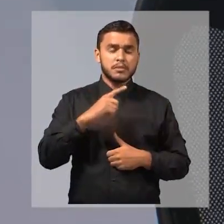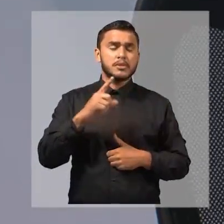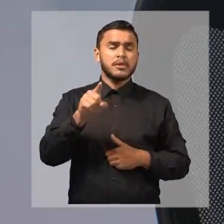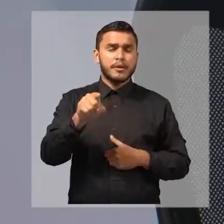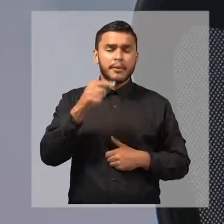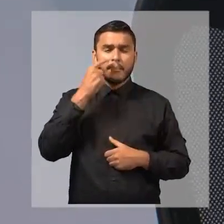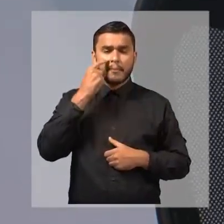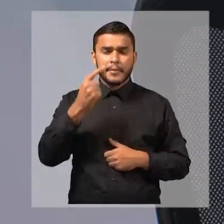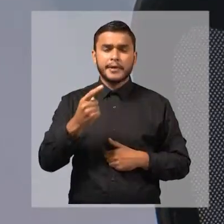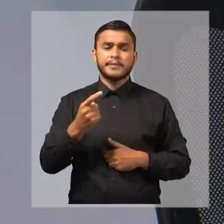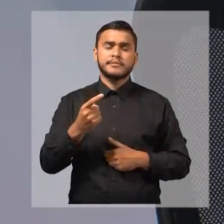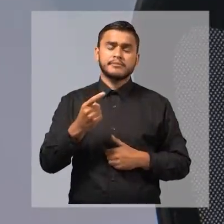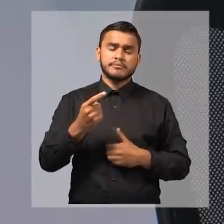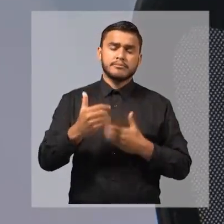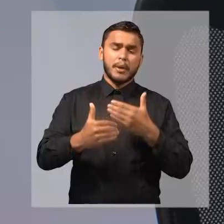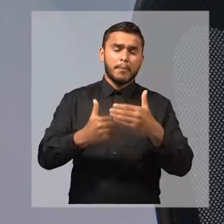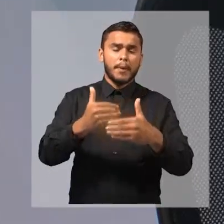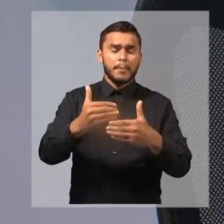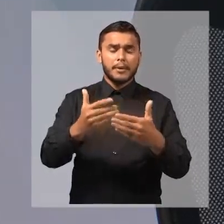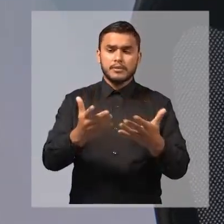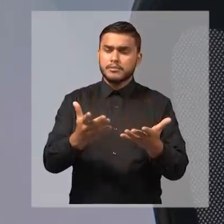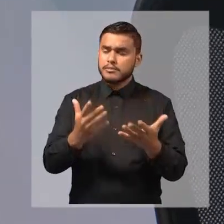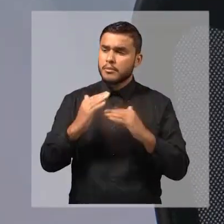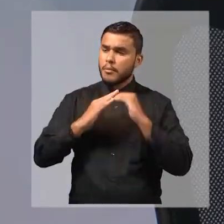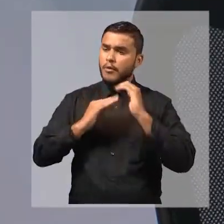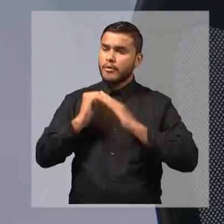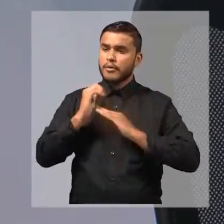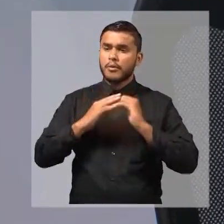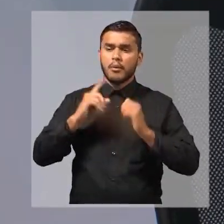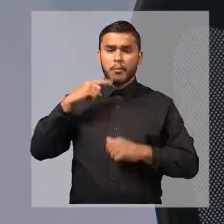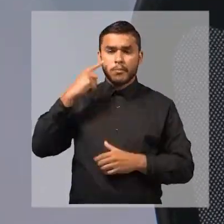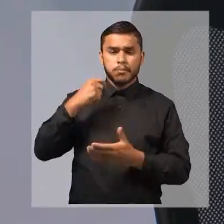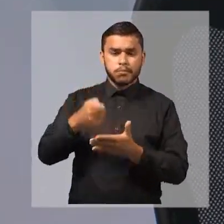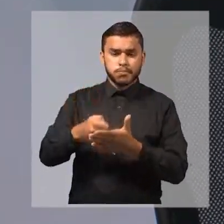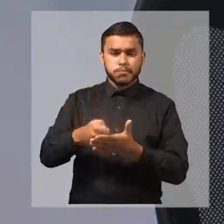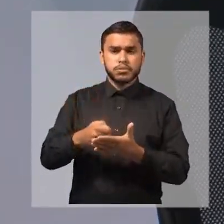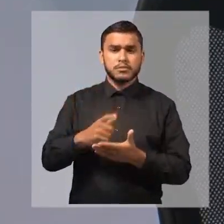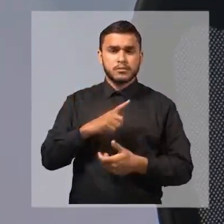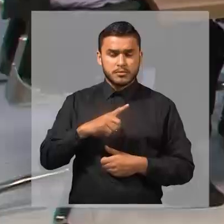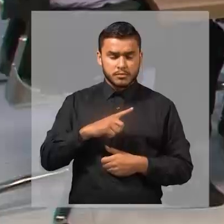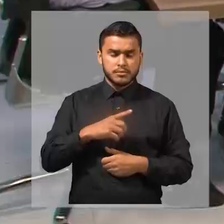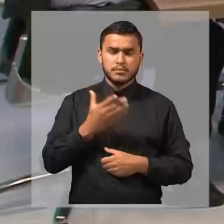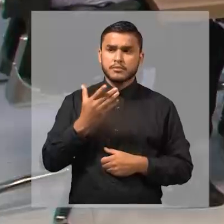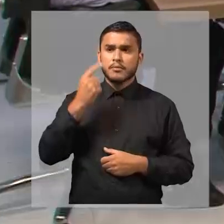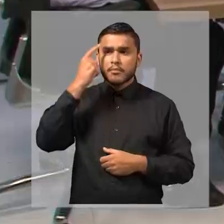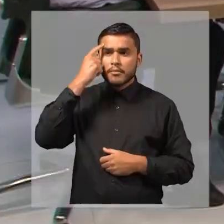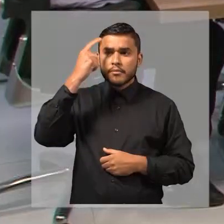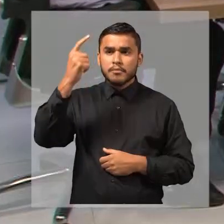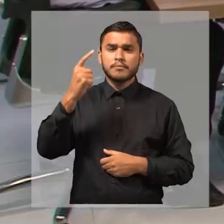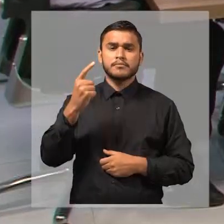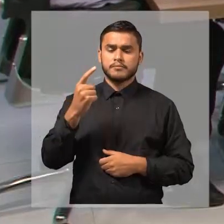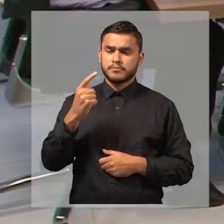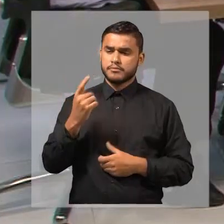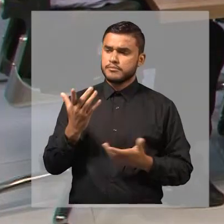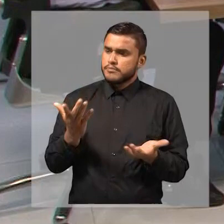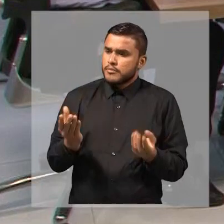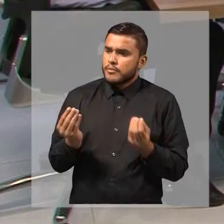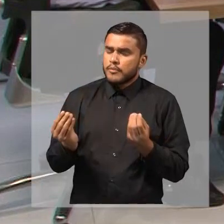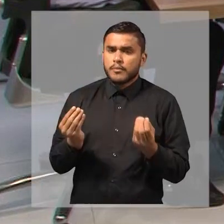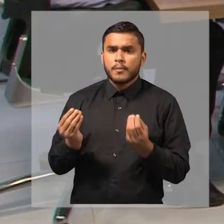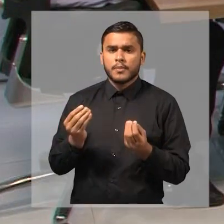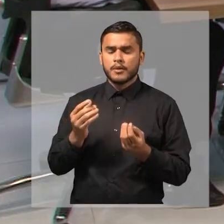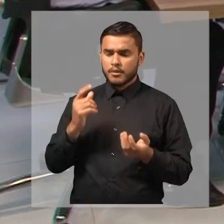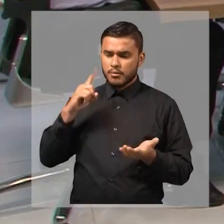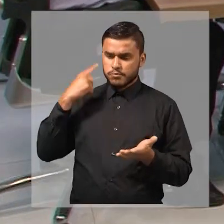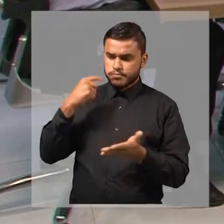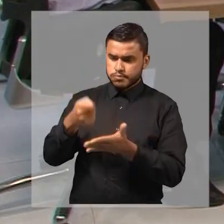sua realização profissional, quer dizer, o público, o cidadão comum olhando para essa juíza, né, tendo esse tratamento com ela,